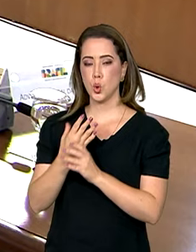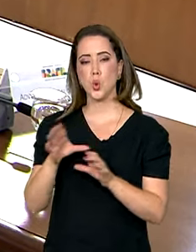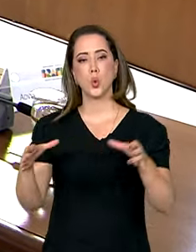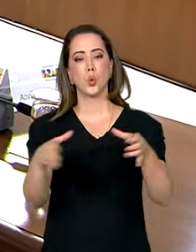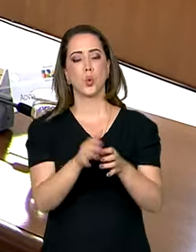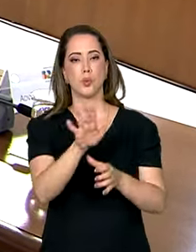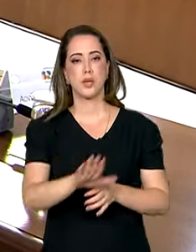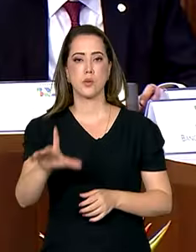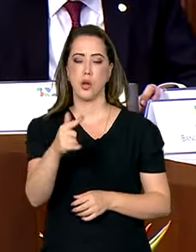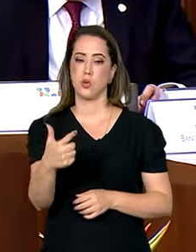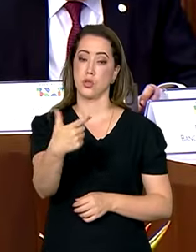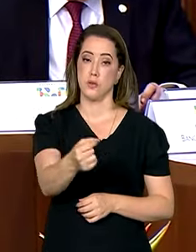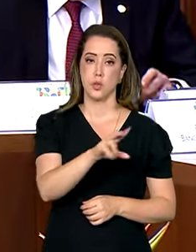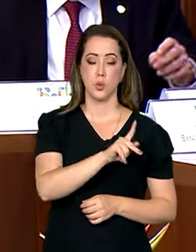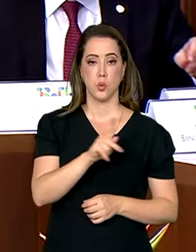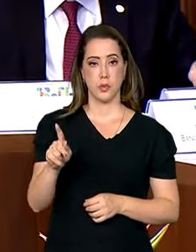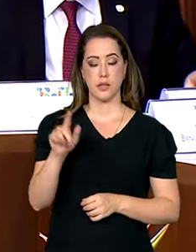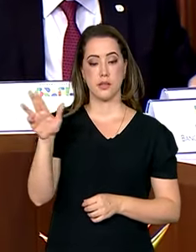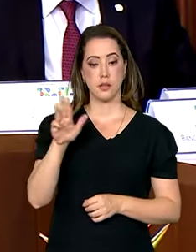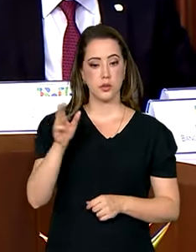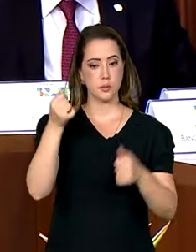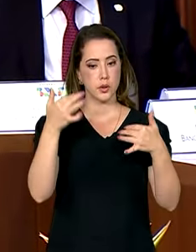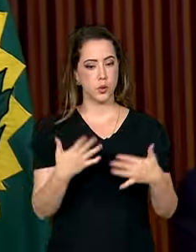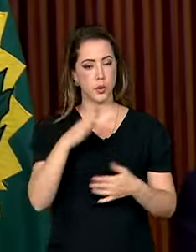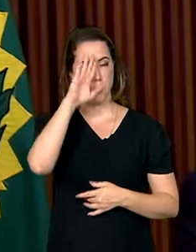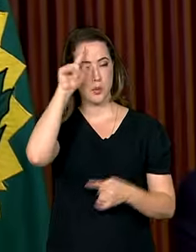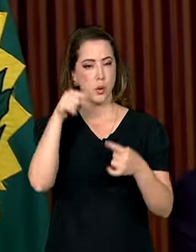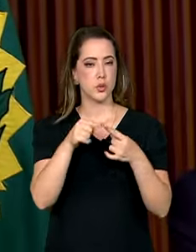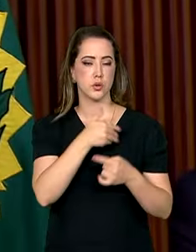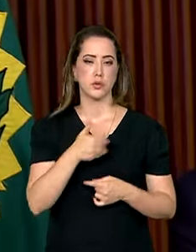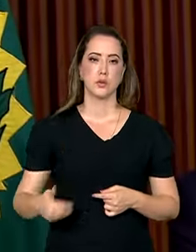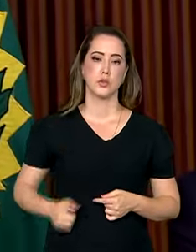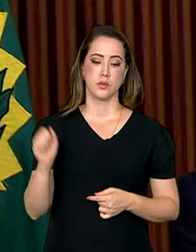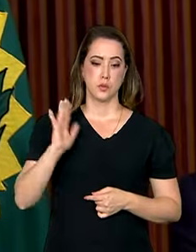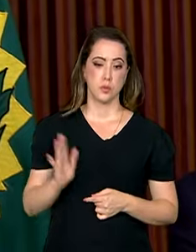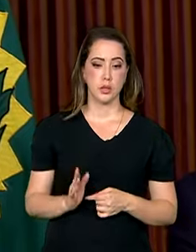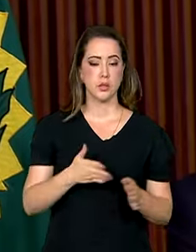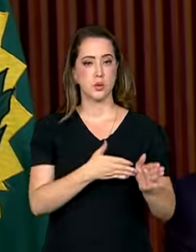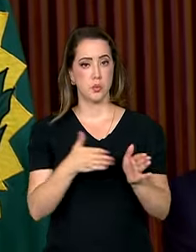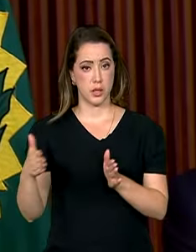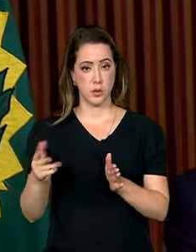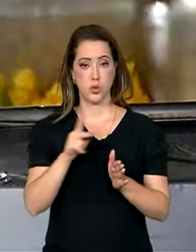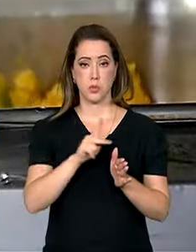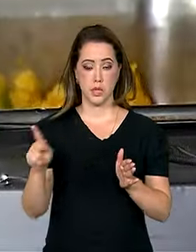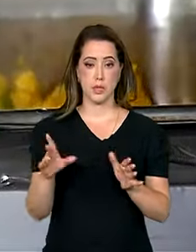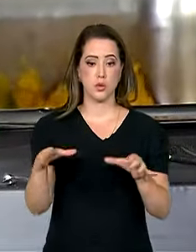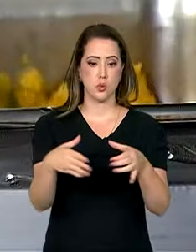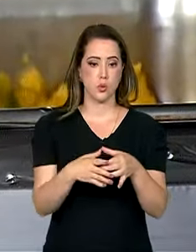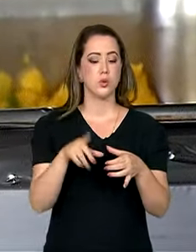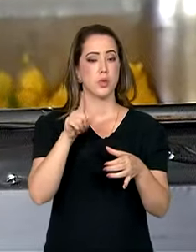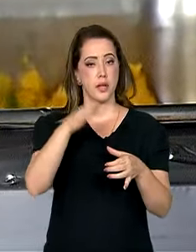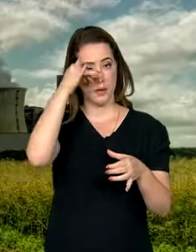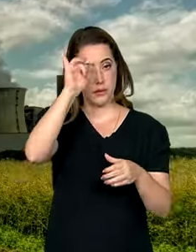nacional do G20 o presidente Lula afirmou que a prioridade do governo brasileiro durante a presidência do bloco será o